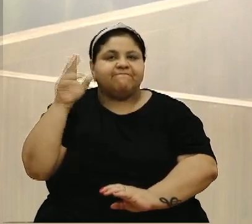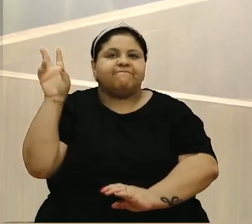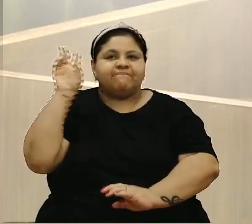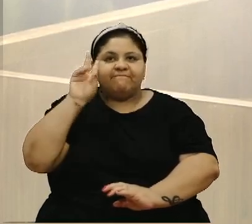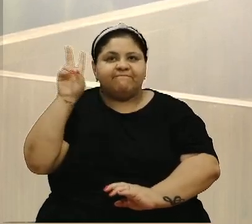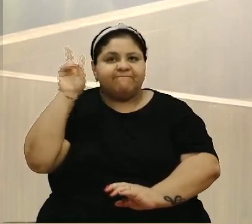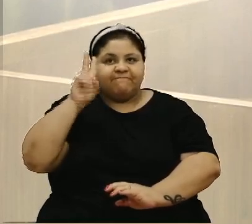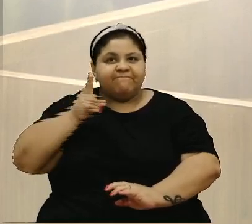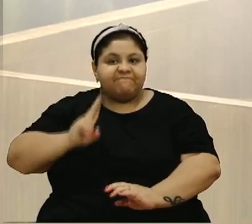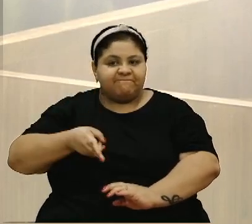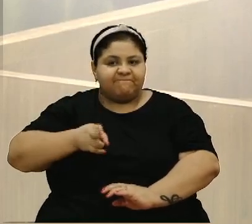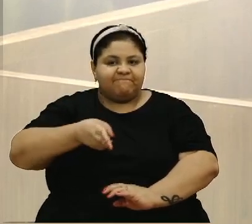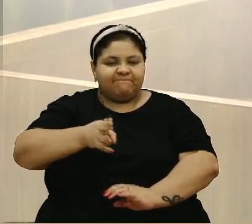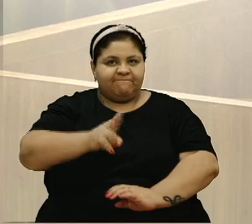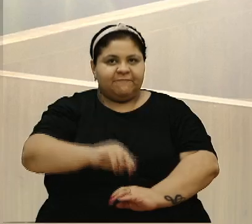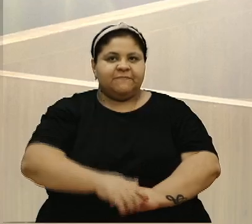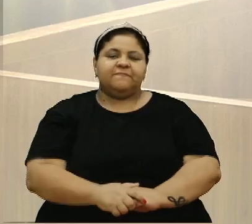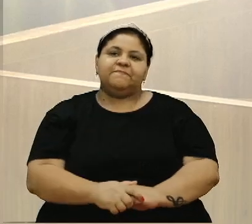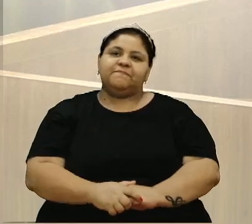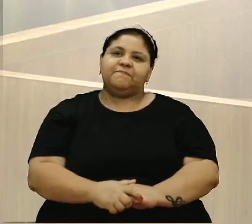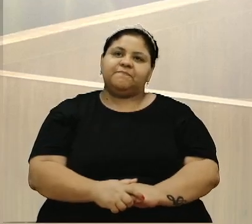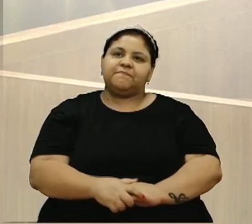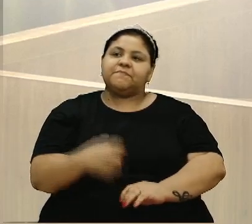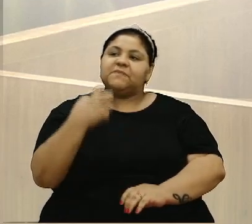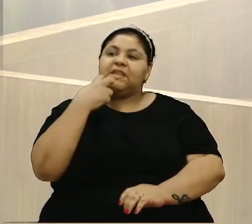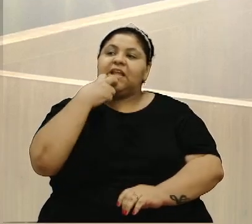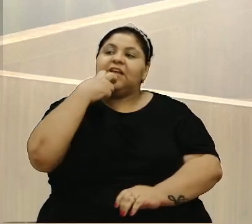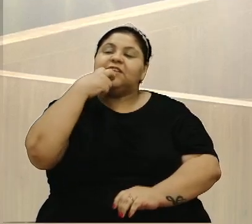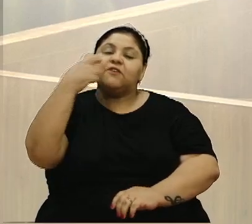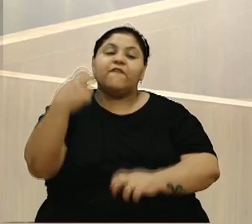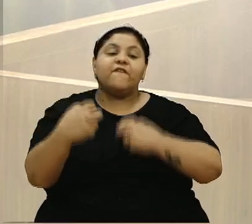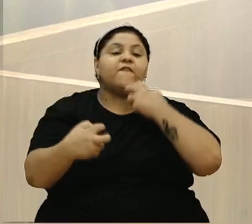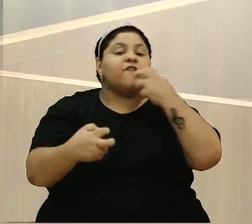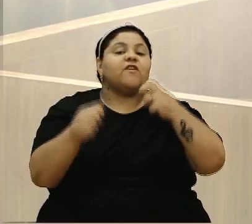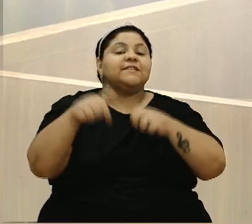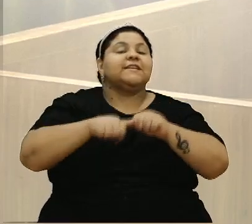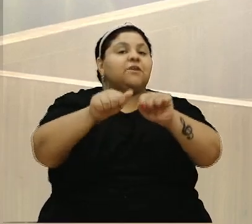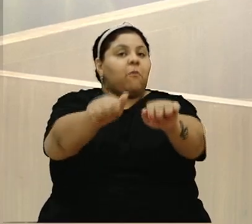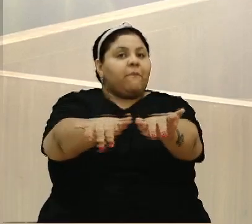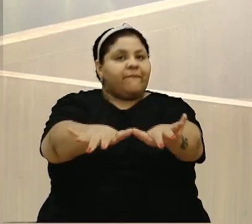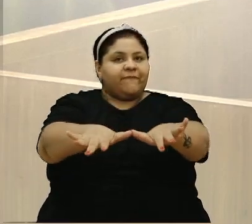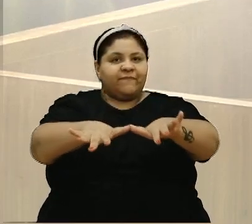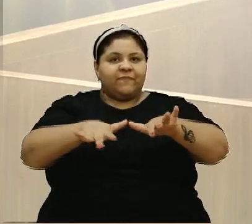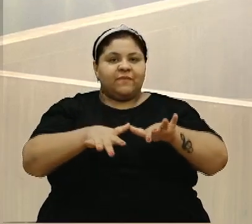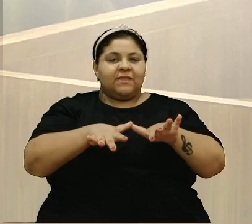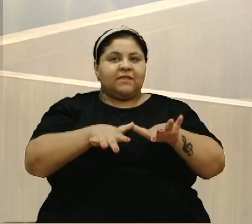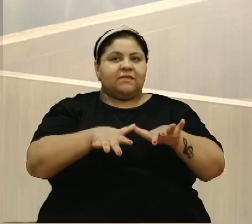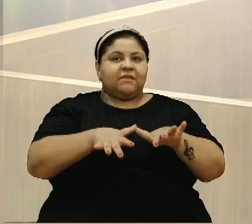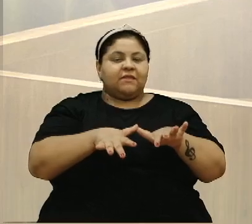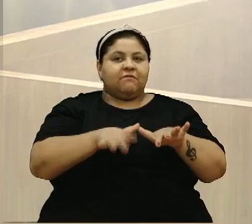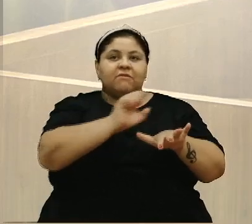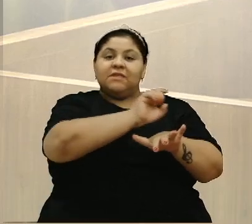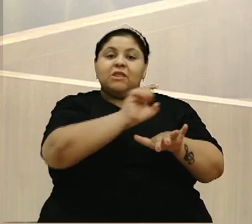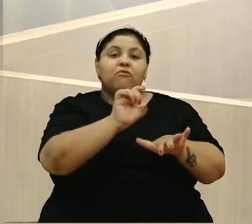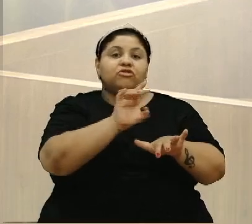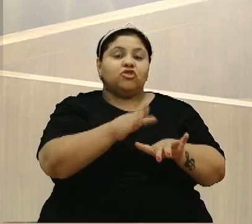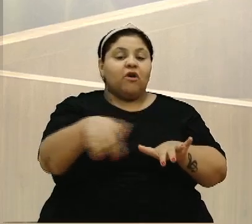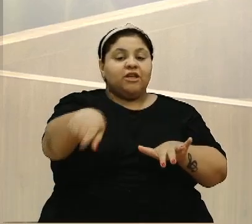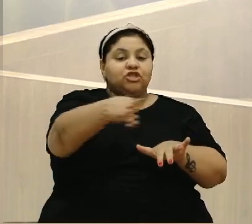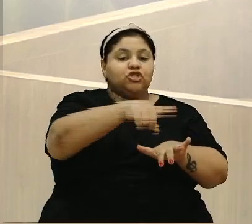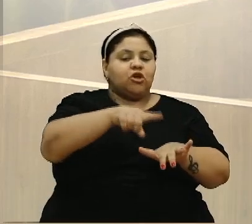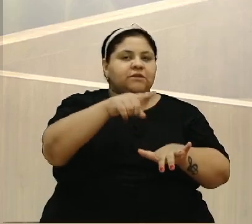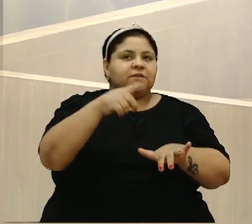histórias continuam. As vozes que ecoam nesse plenário não são apenas as nossas